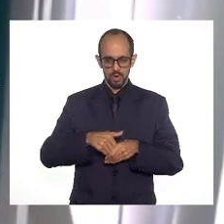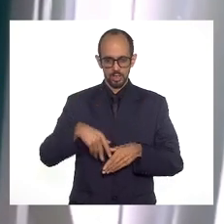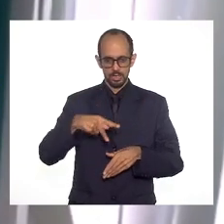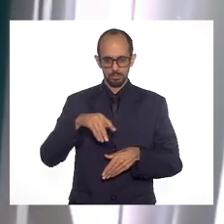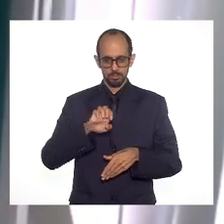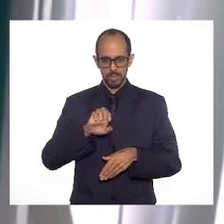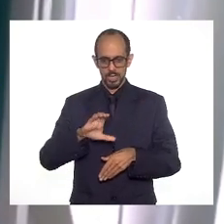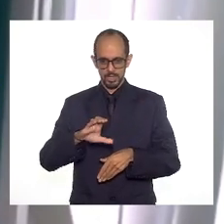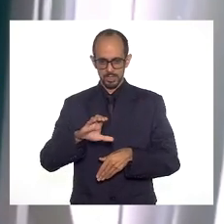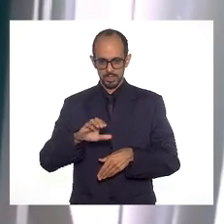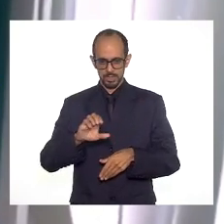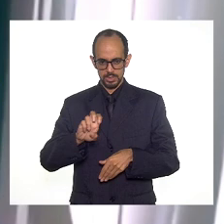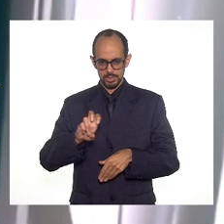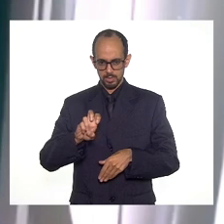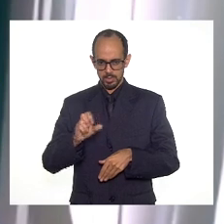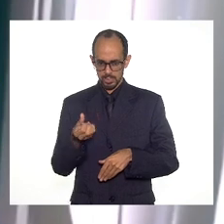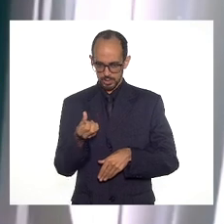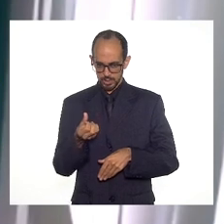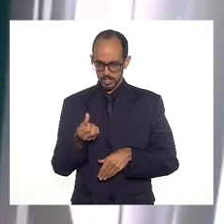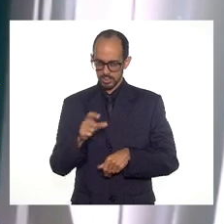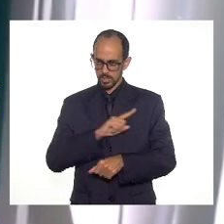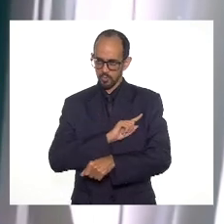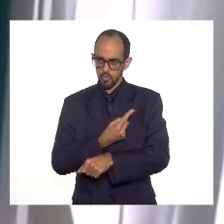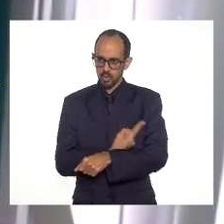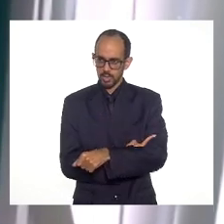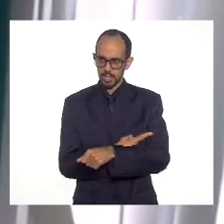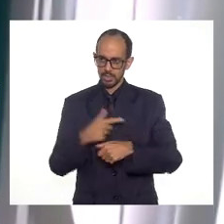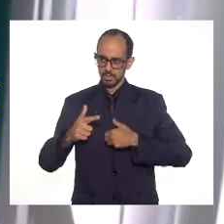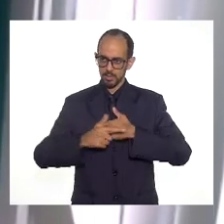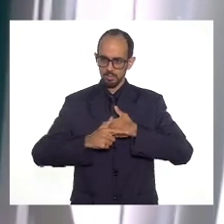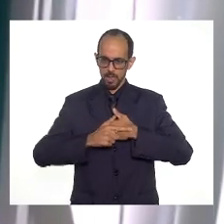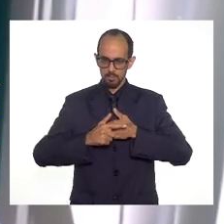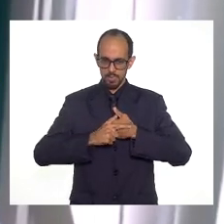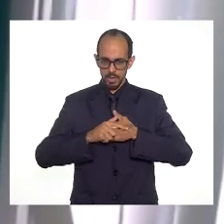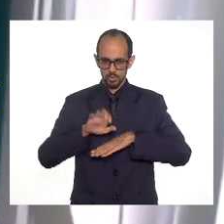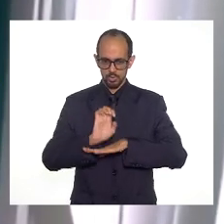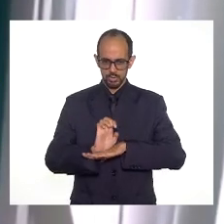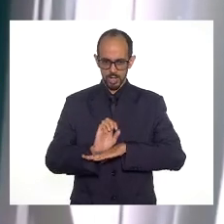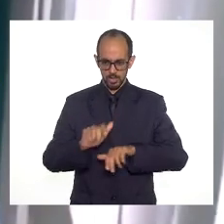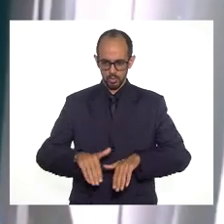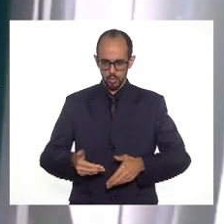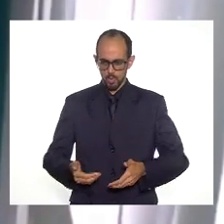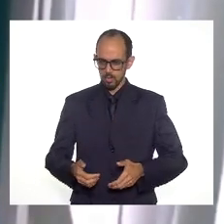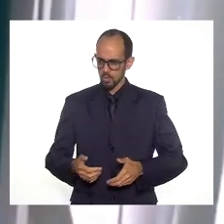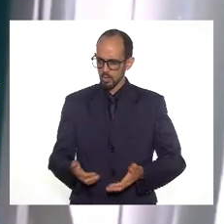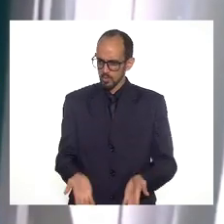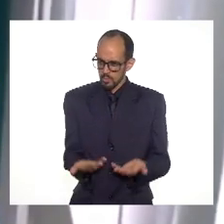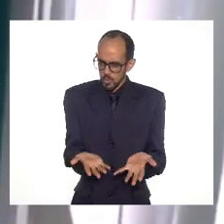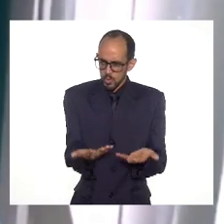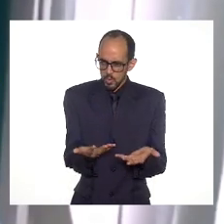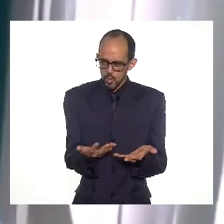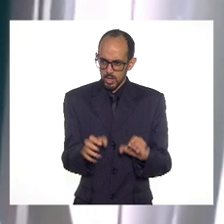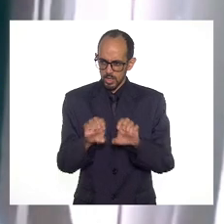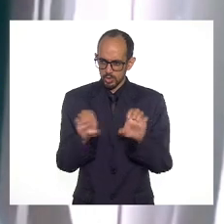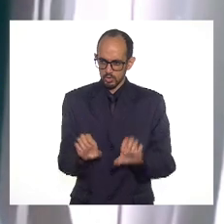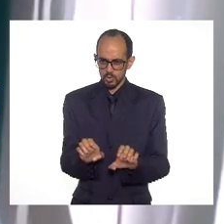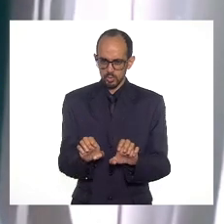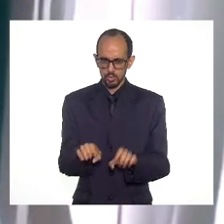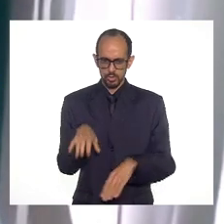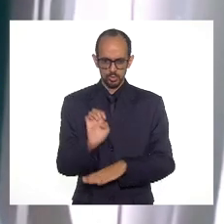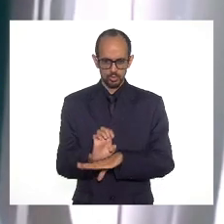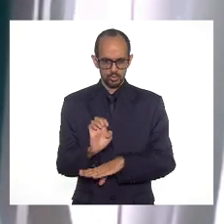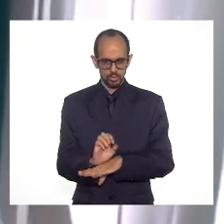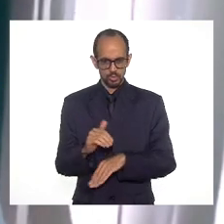56, de sua autoria, que fortalece o papel do Estado como indutor de ações estruturantes com vistas ao desenvolvimento